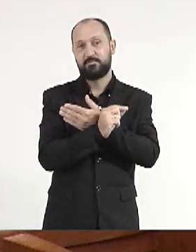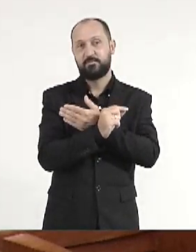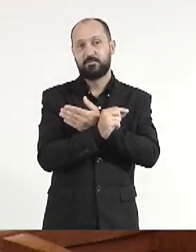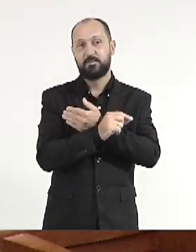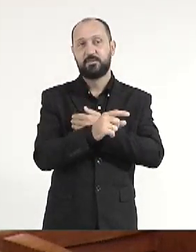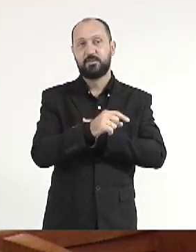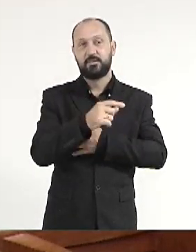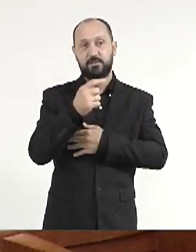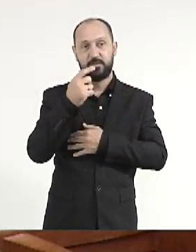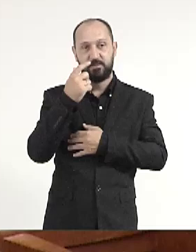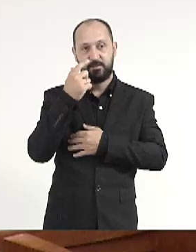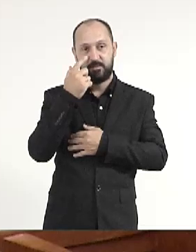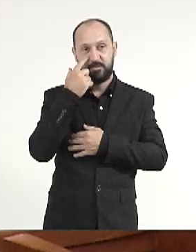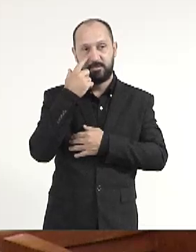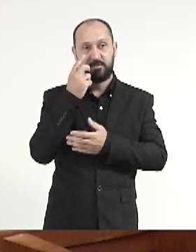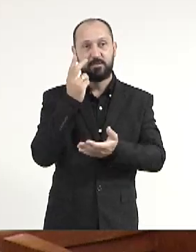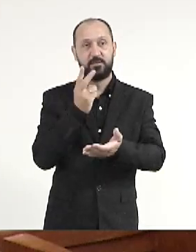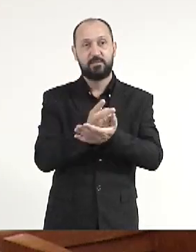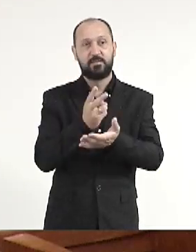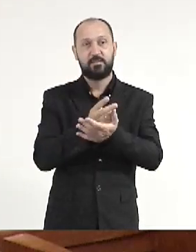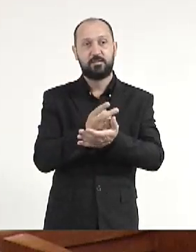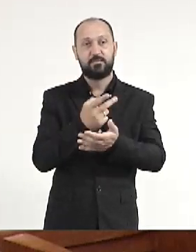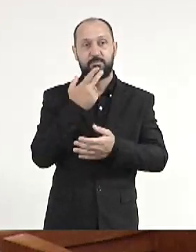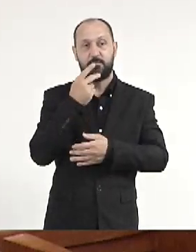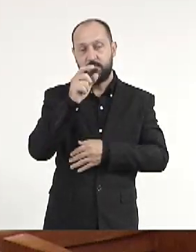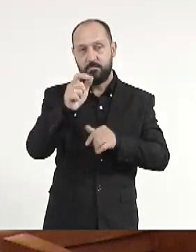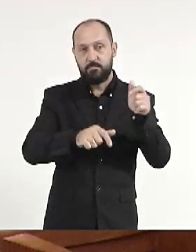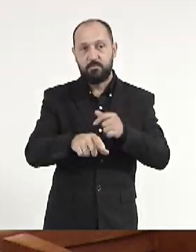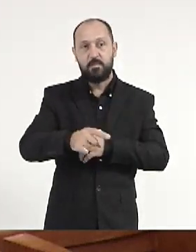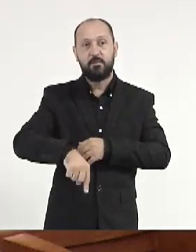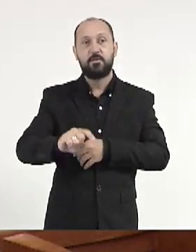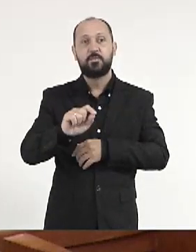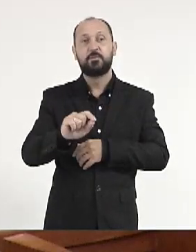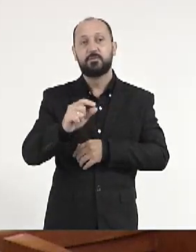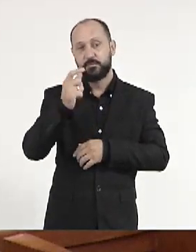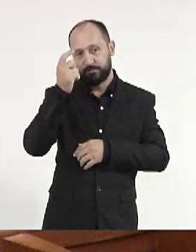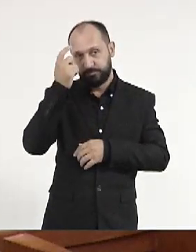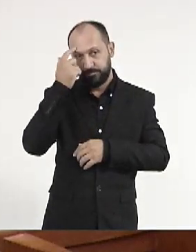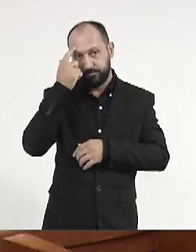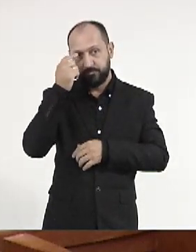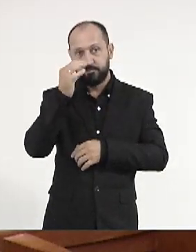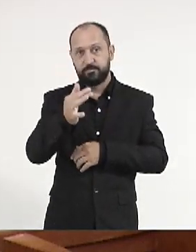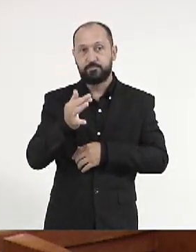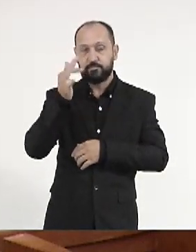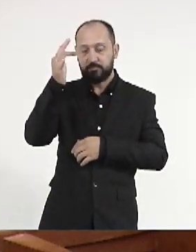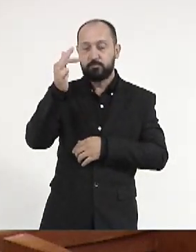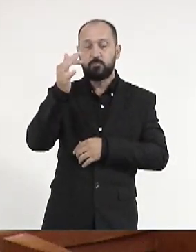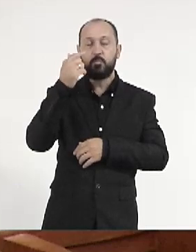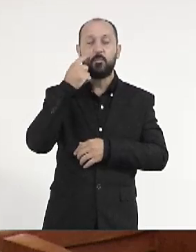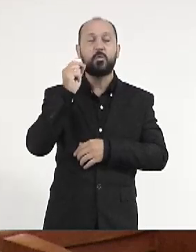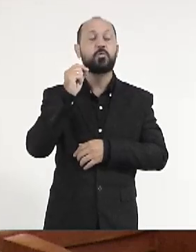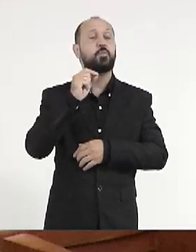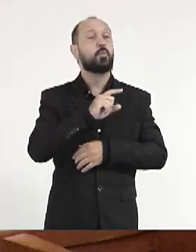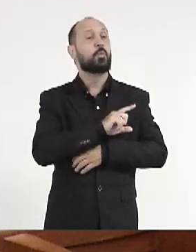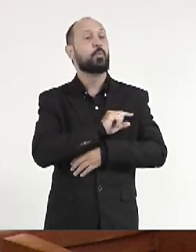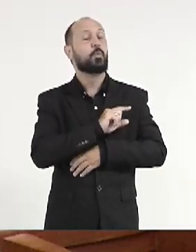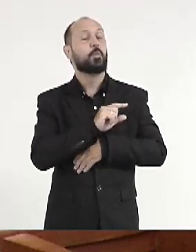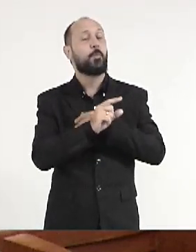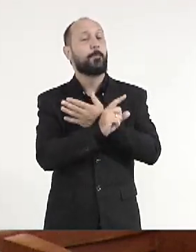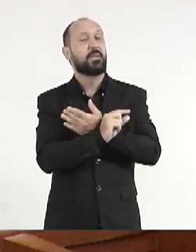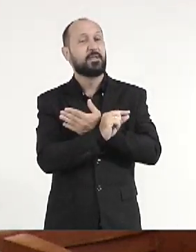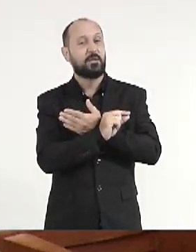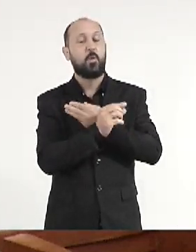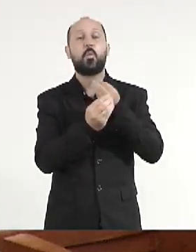mundo olha, todo momento em que eu perguntei para as pessoas o que vocês pensam sobre o futuro do Pantanal, como vai